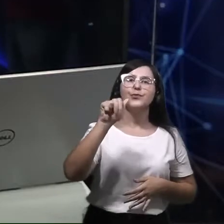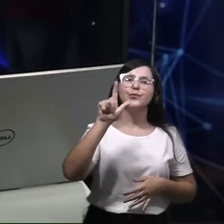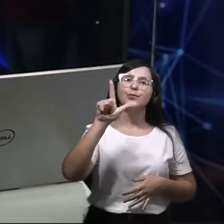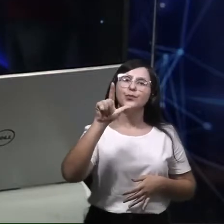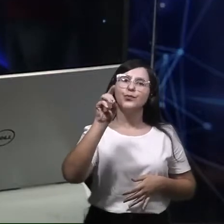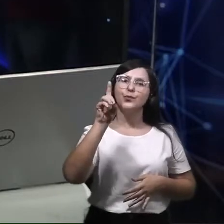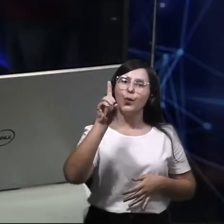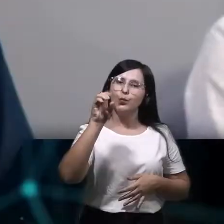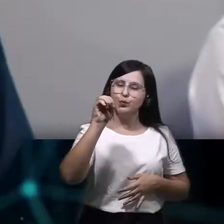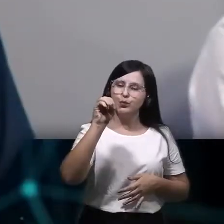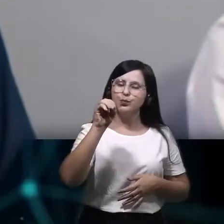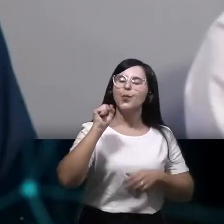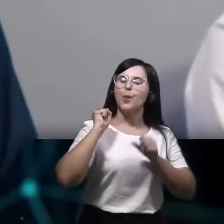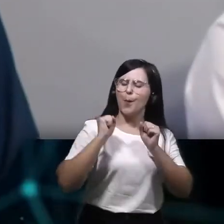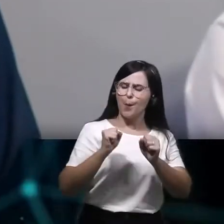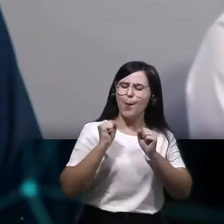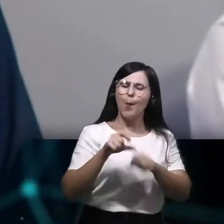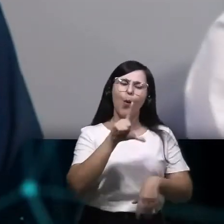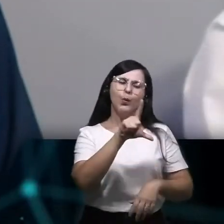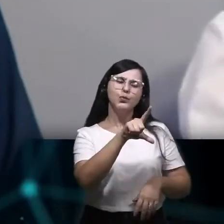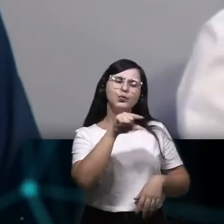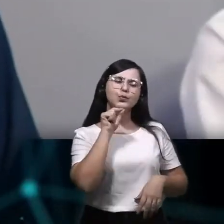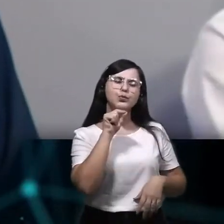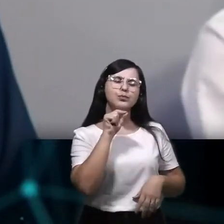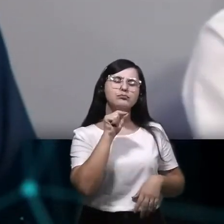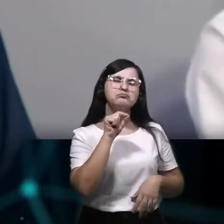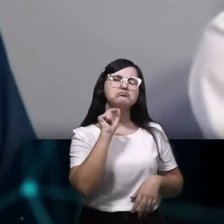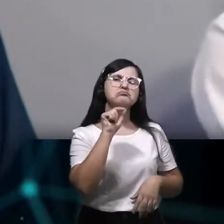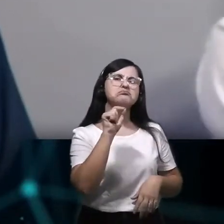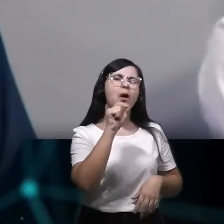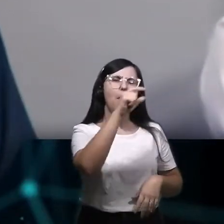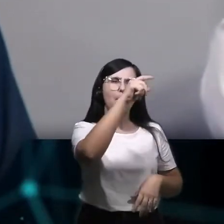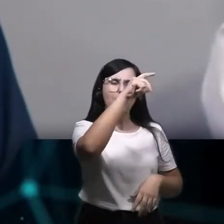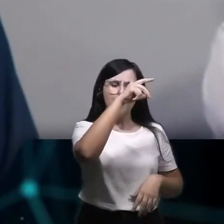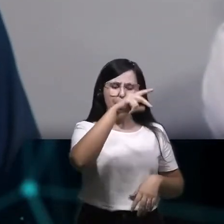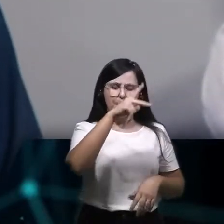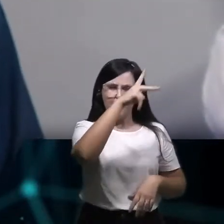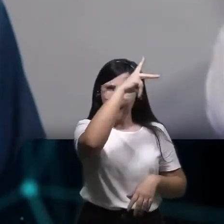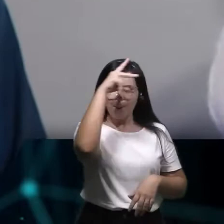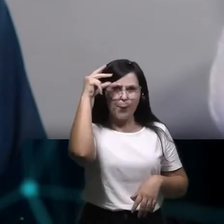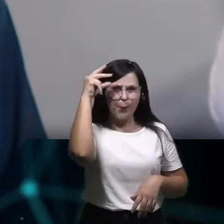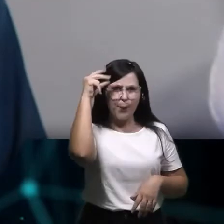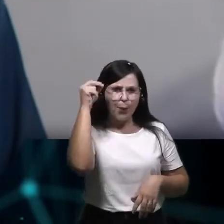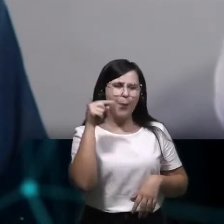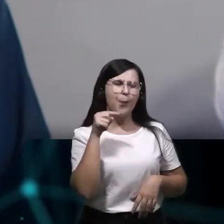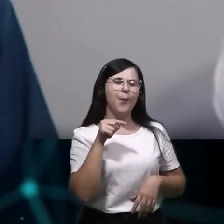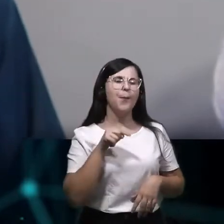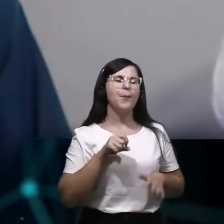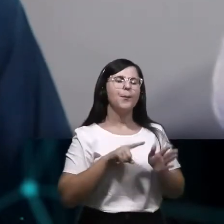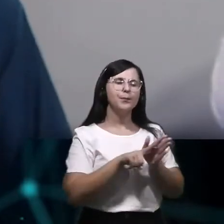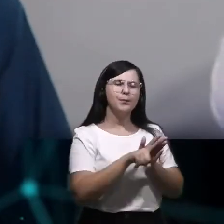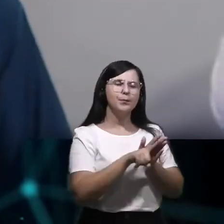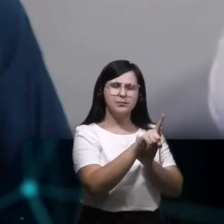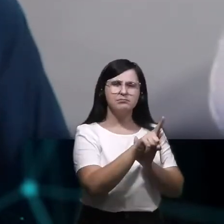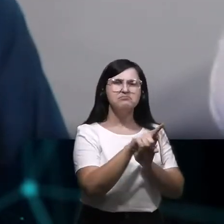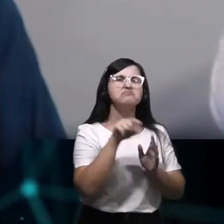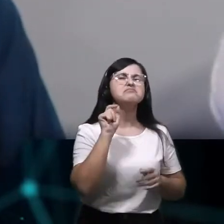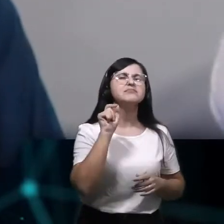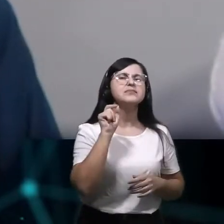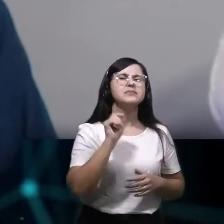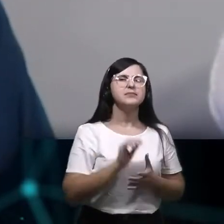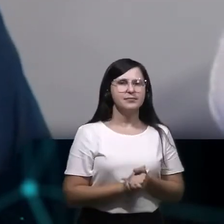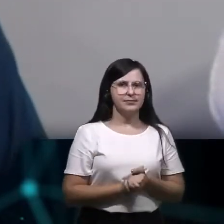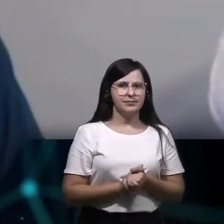Candidato, o senhor escolhe agora, conforme as regras, o candidato que o senhor deseja fazer a primeira pergunta, que vai ser com o tema